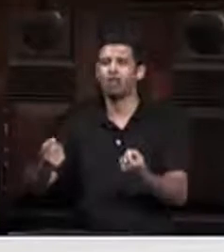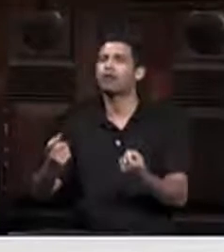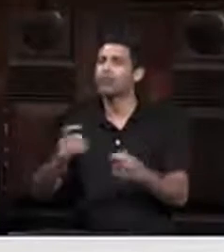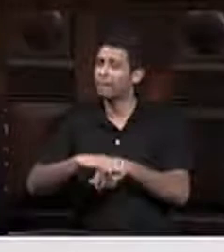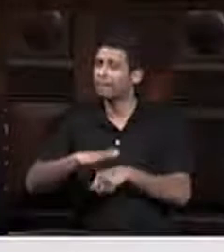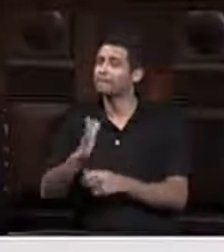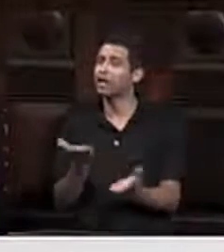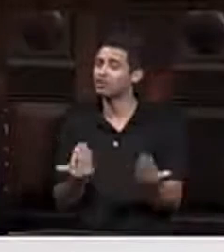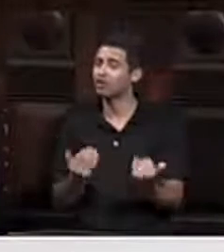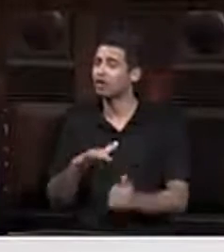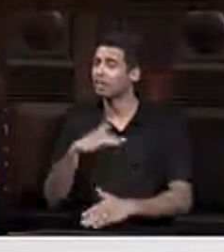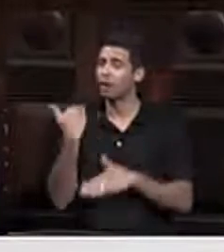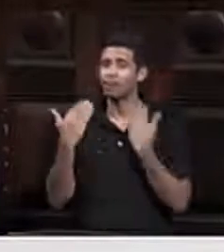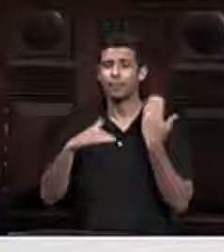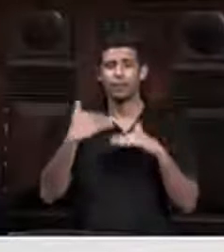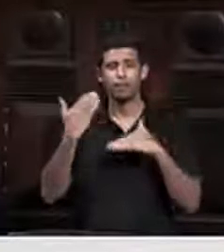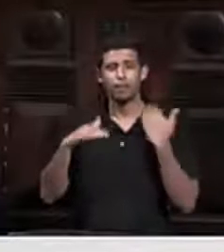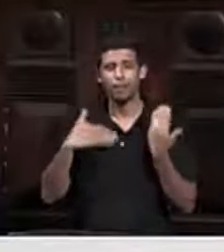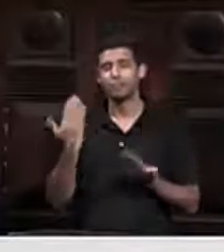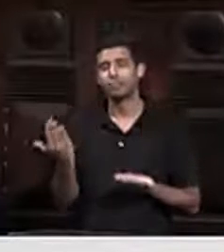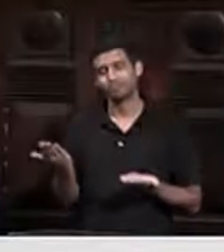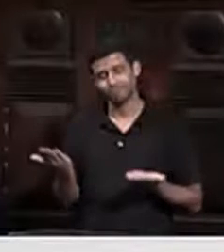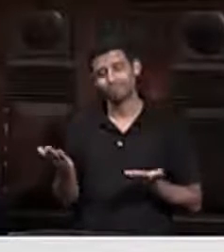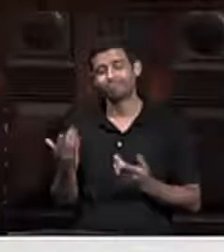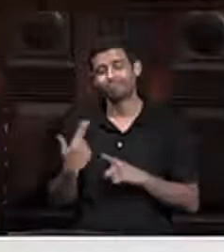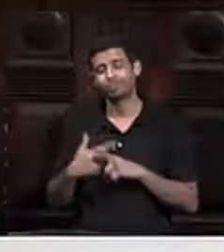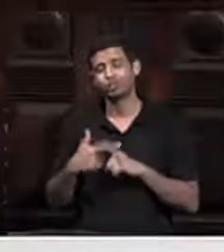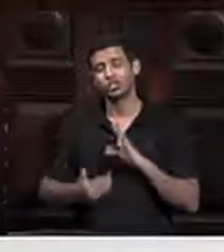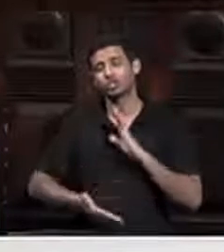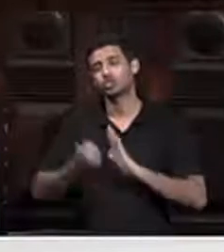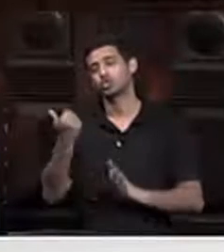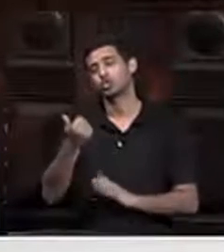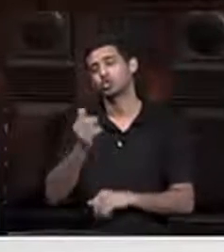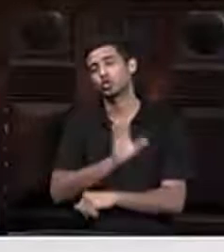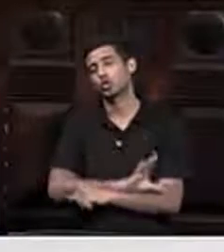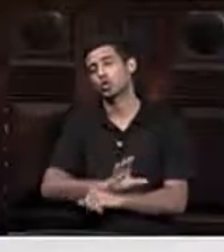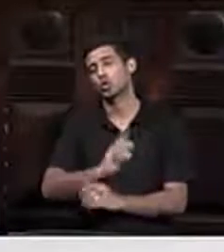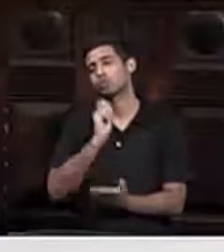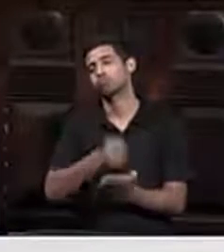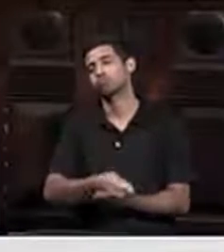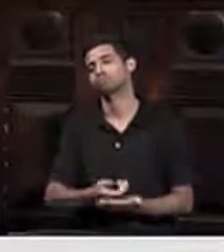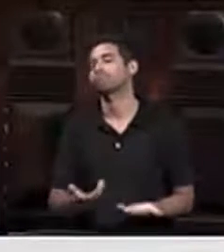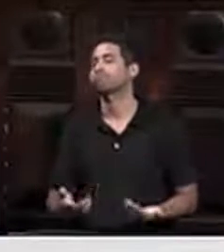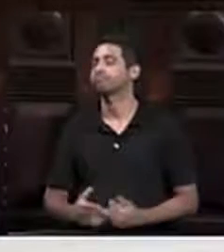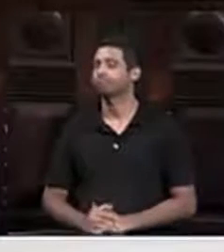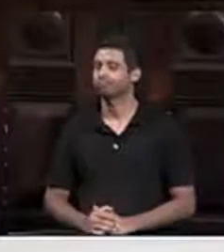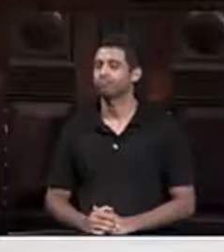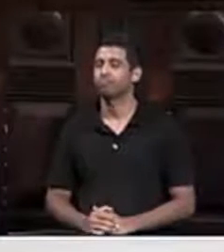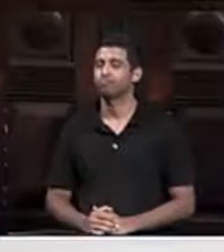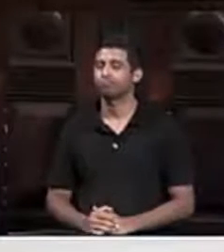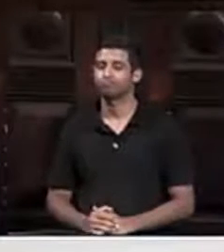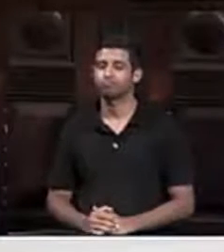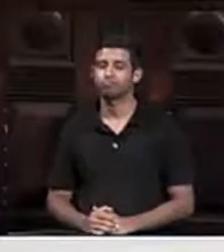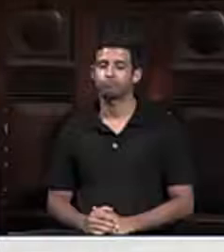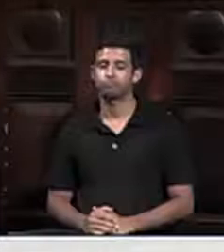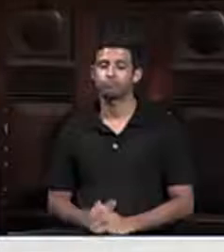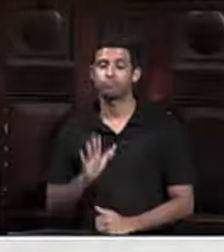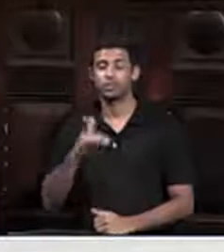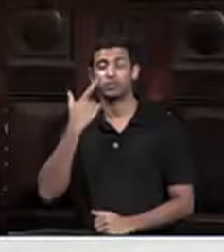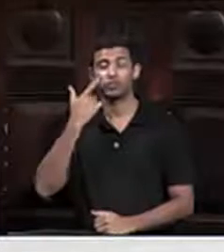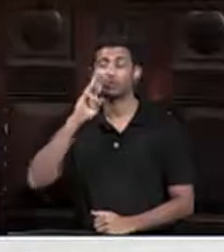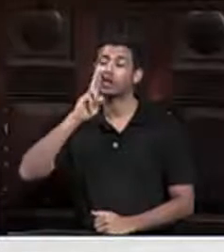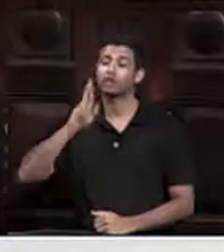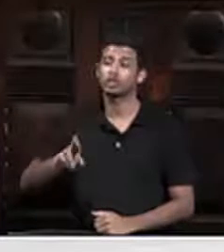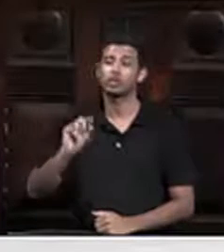jovens morrendo nesse enfrentamento que se está produzindo. E qual é o resultado disso?